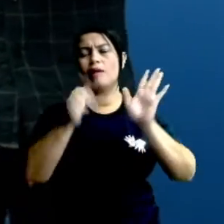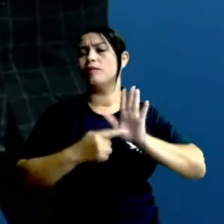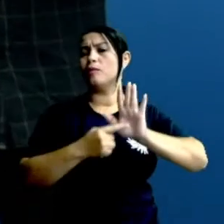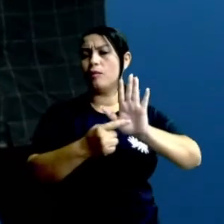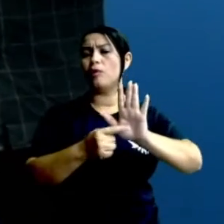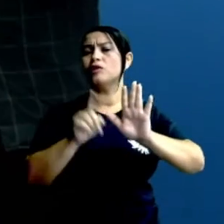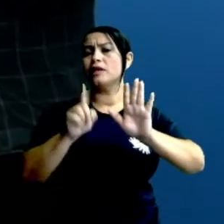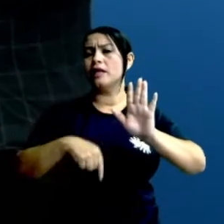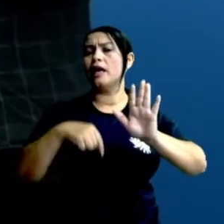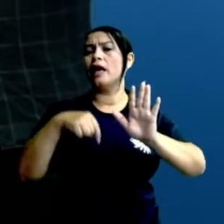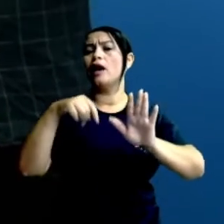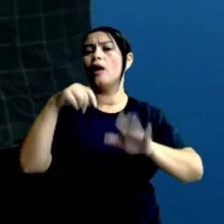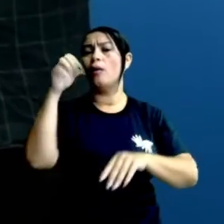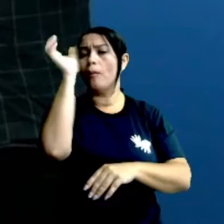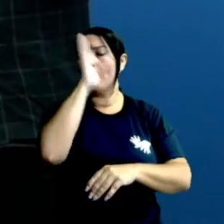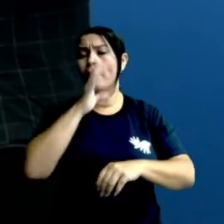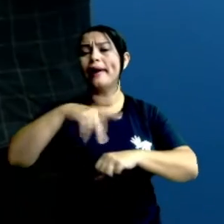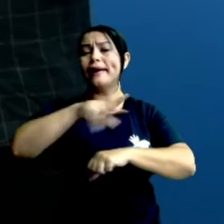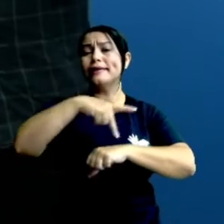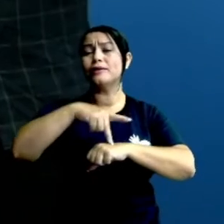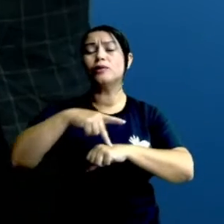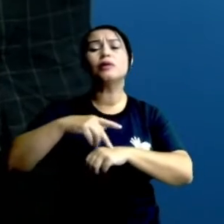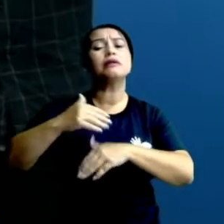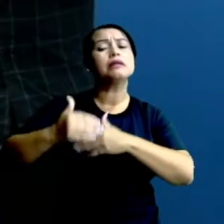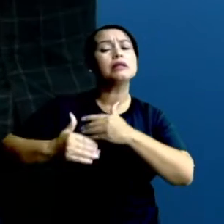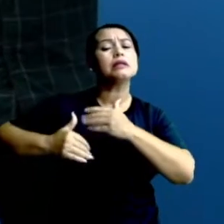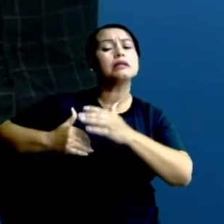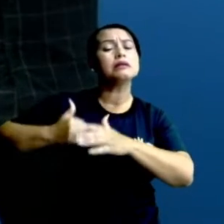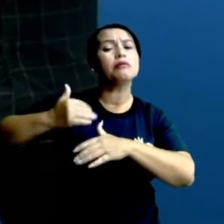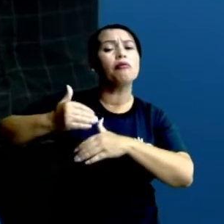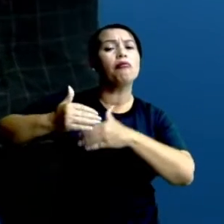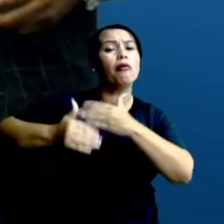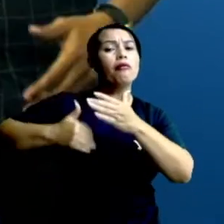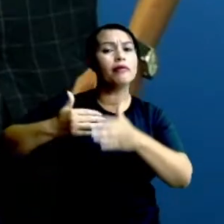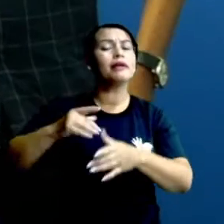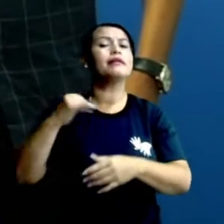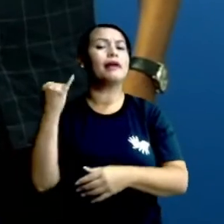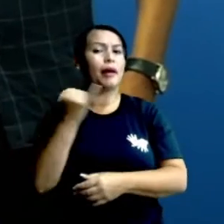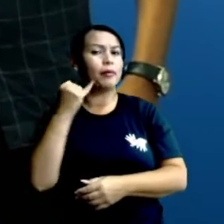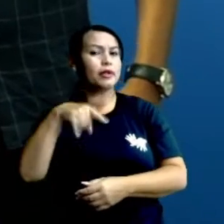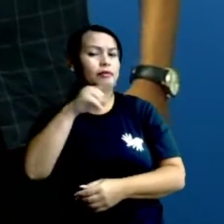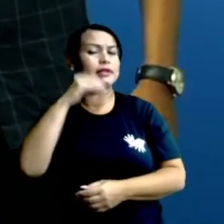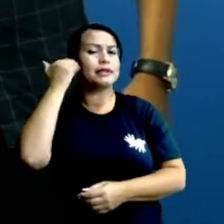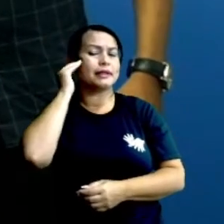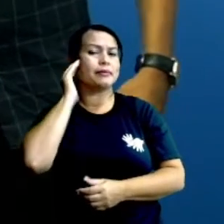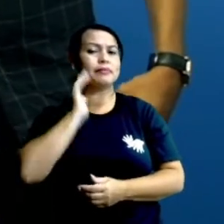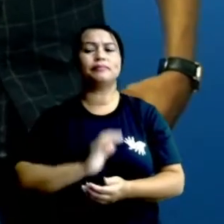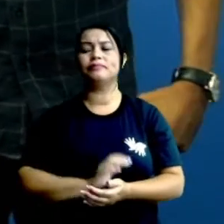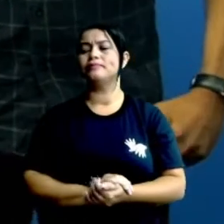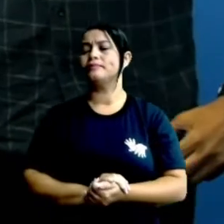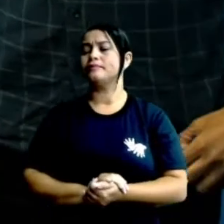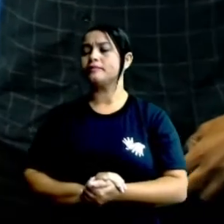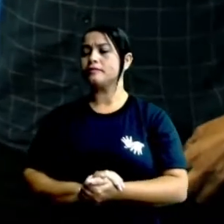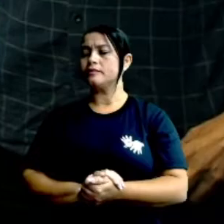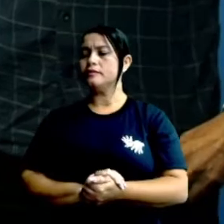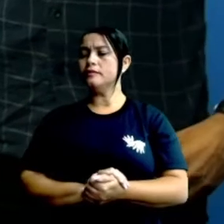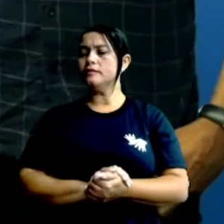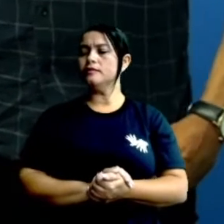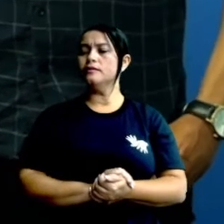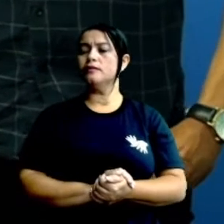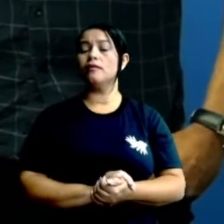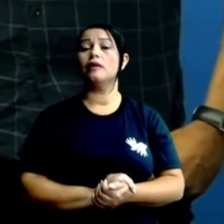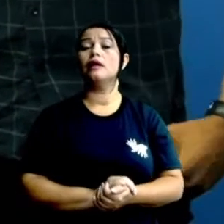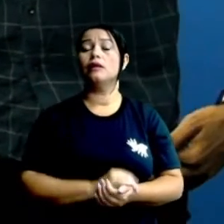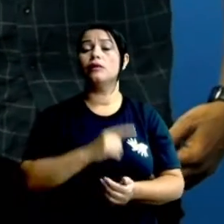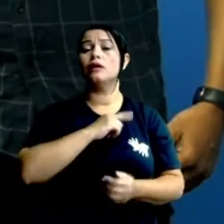mostra que o Brasil é um país que está em desenvolvimento, é um país emergente, tá? E isso é importante salientar. Bem,